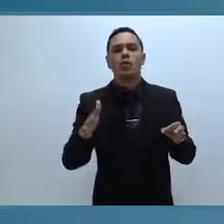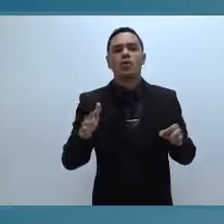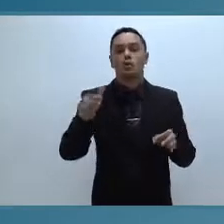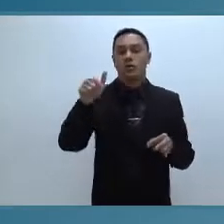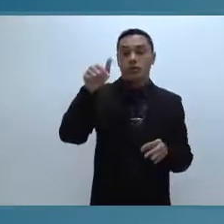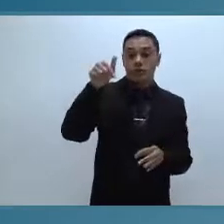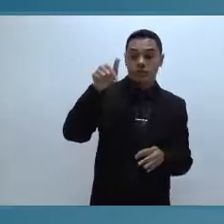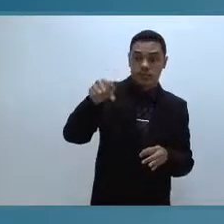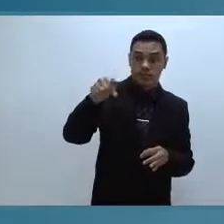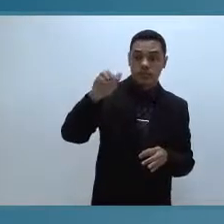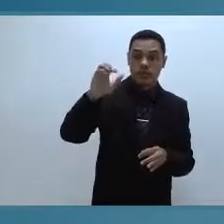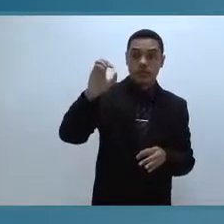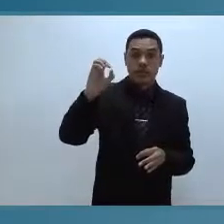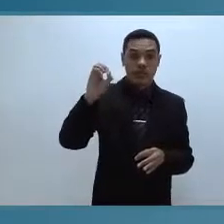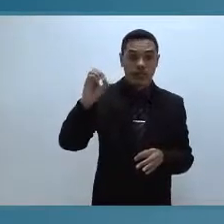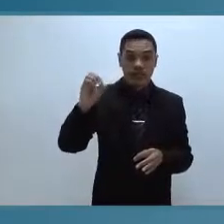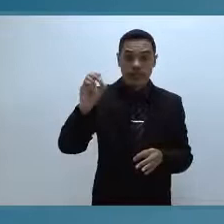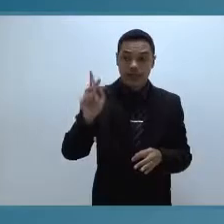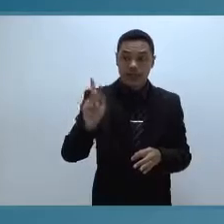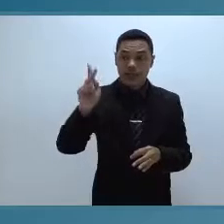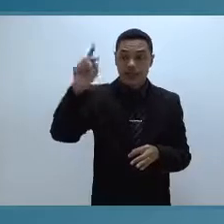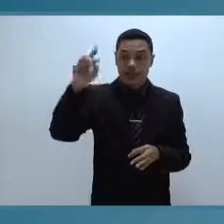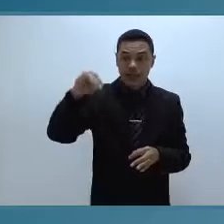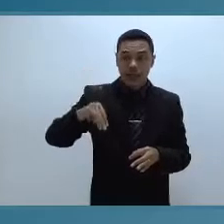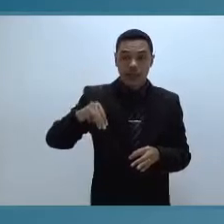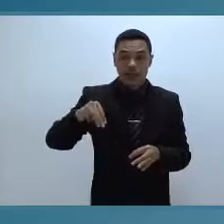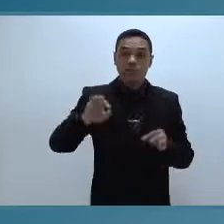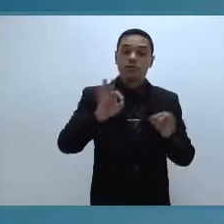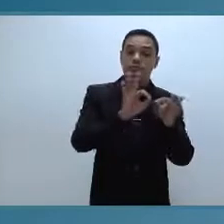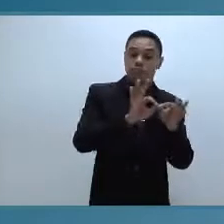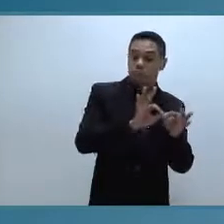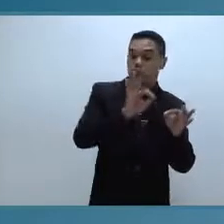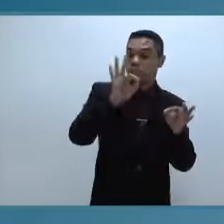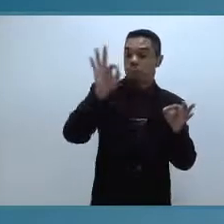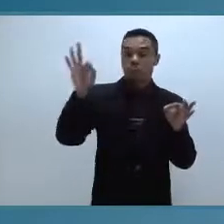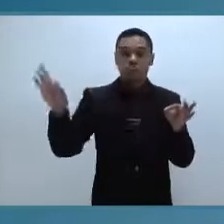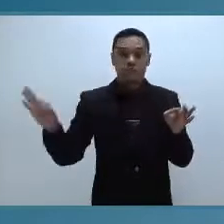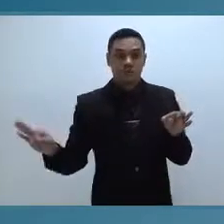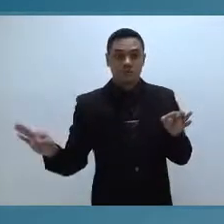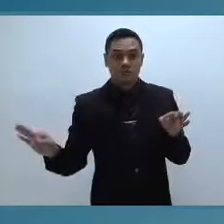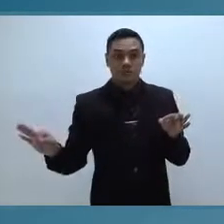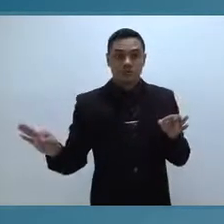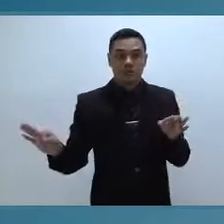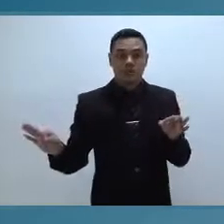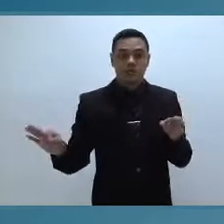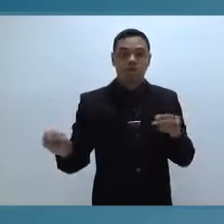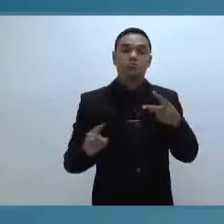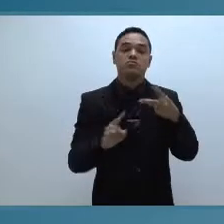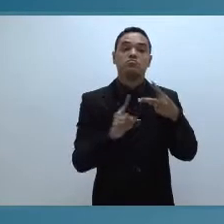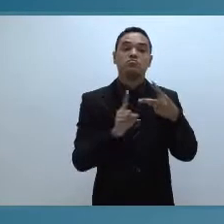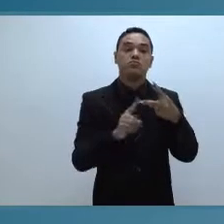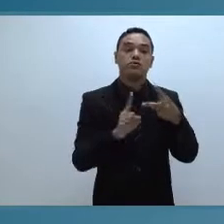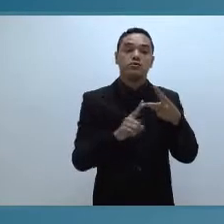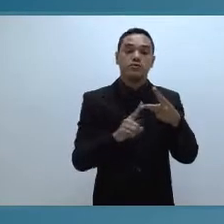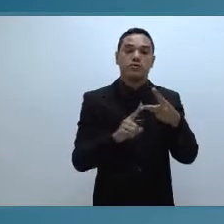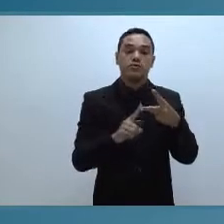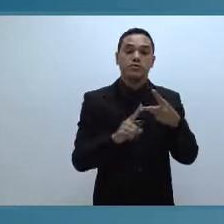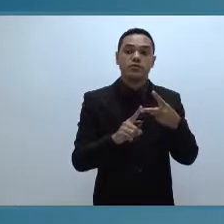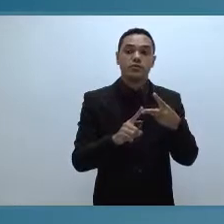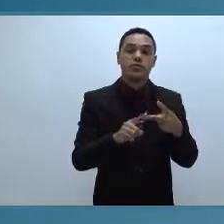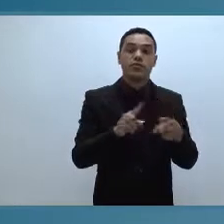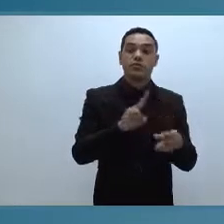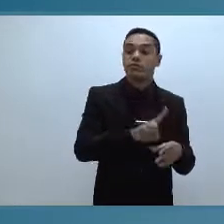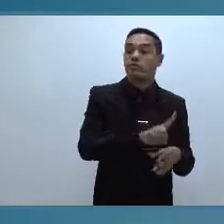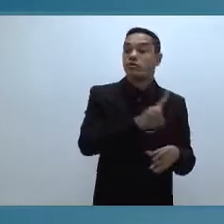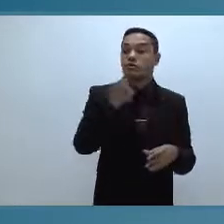distância de trevo a trevo. 2. Que o comparecimento diário na